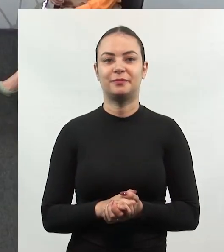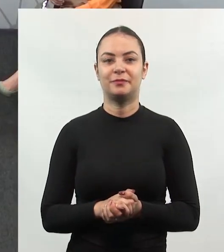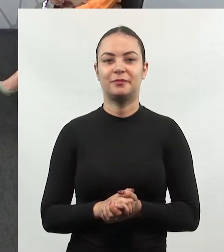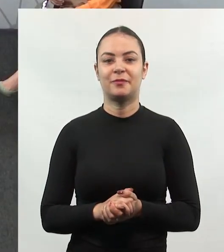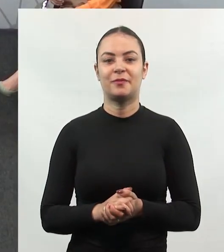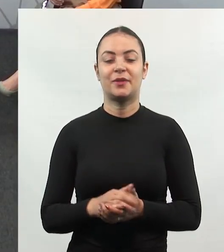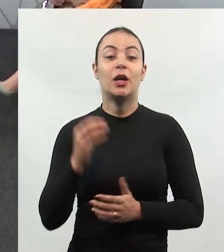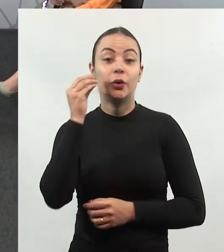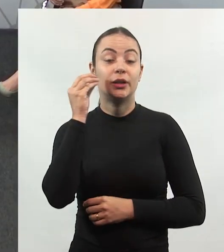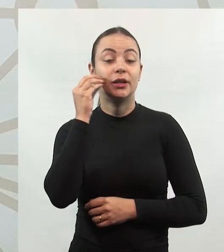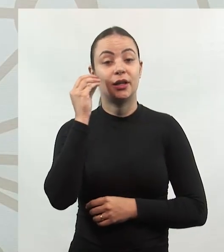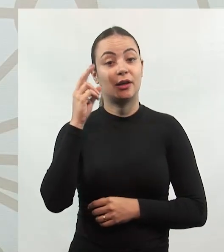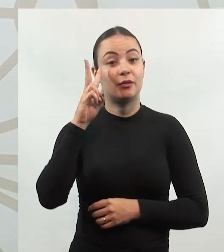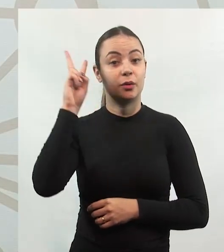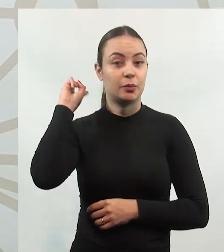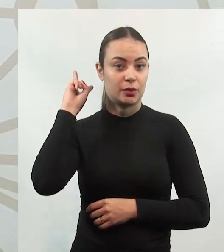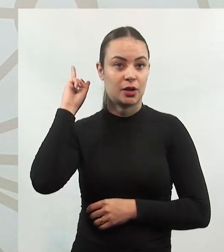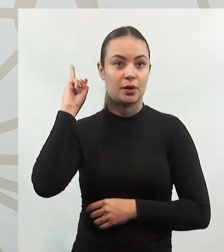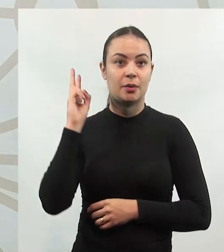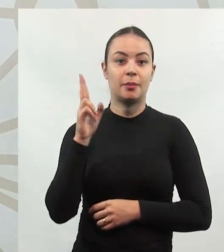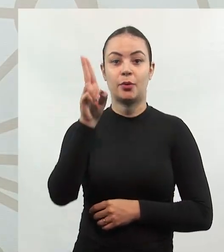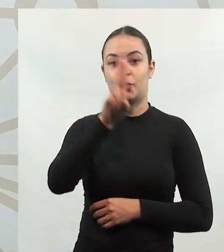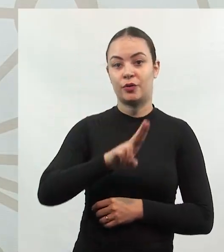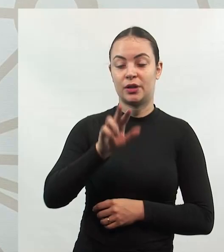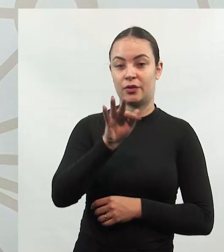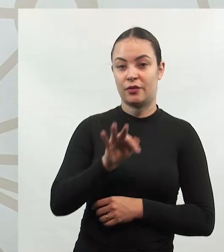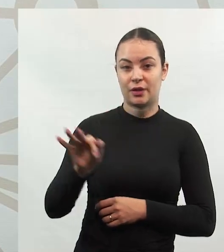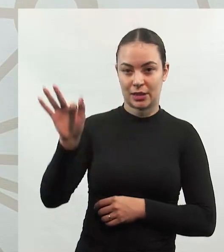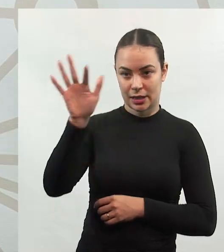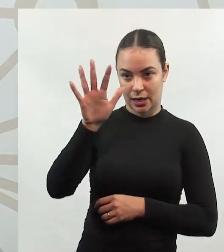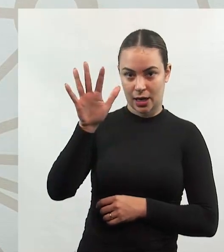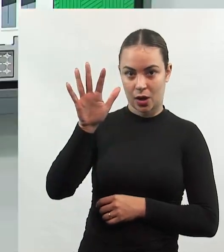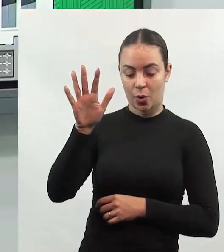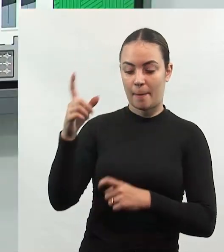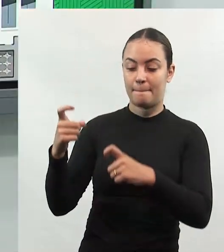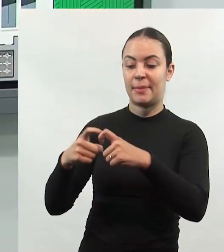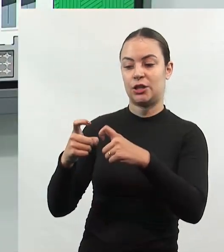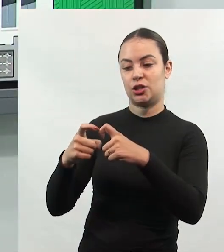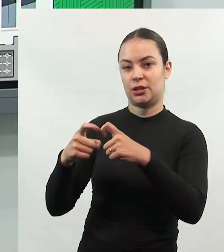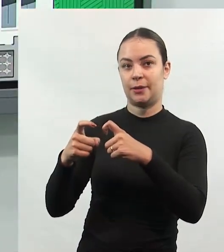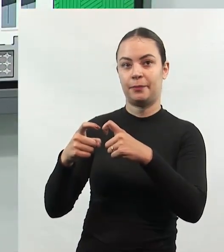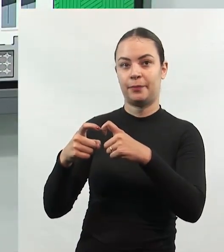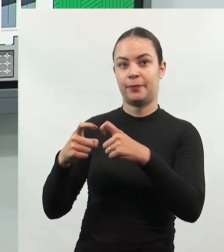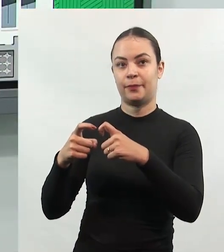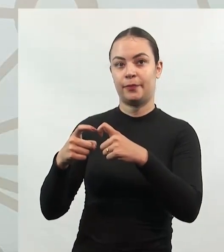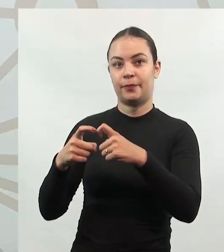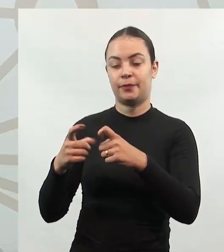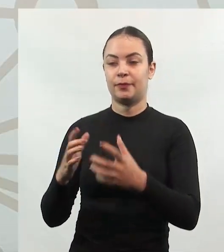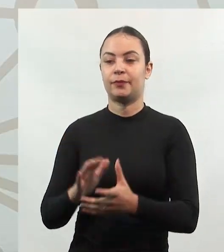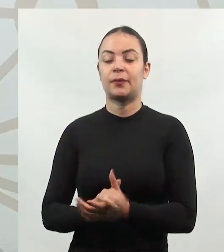e não, como a Eline se tornou policial, né? E tem um detalhe, quando eu